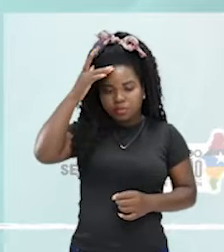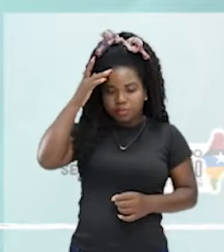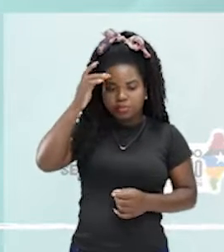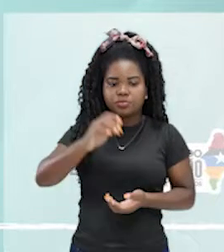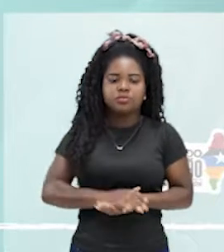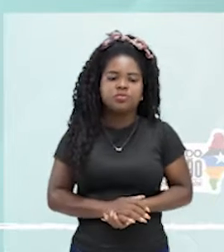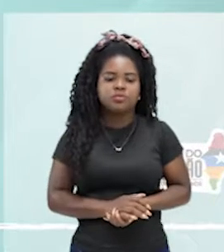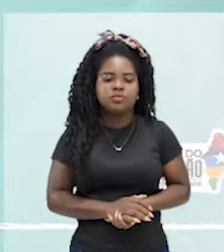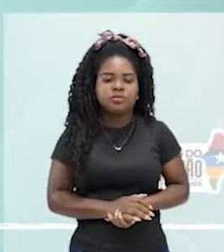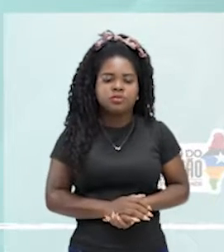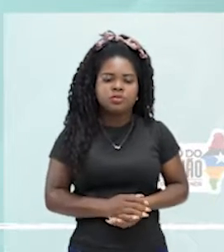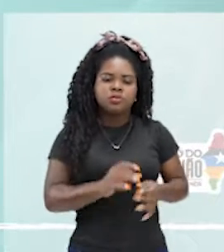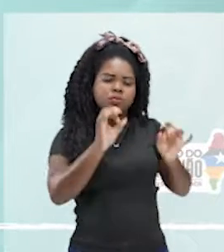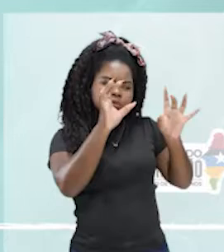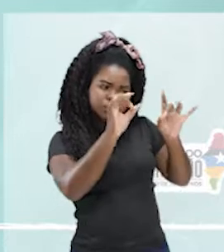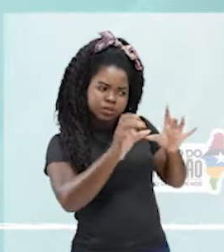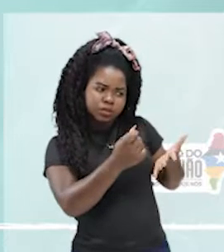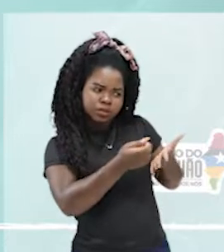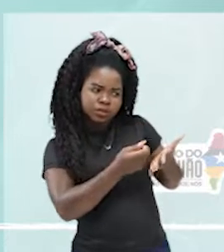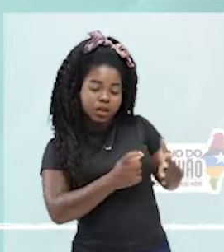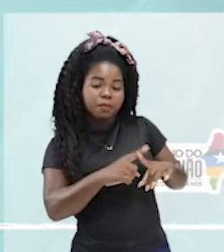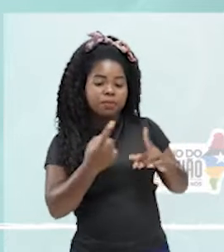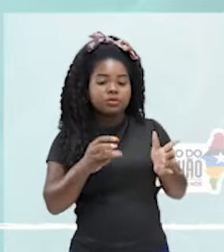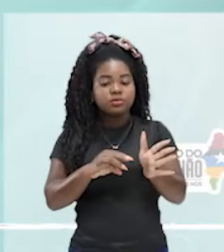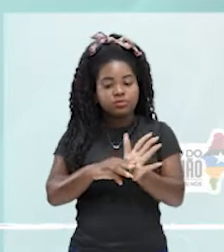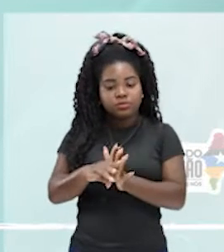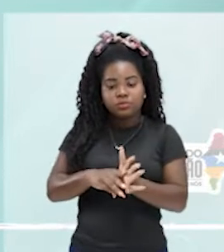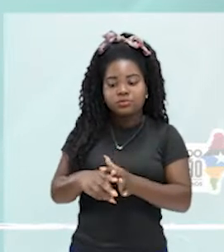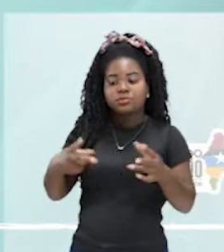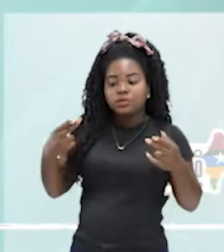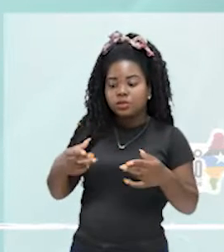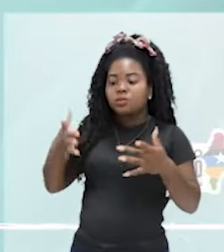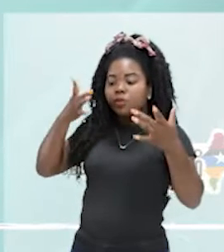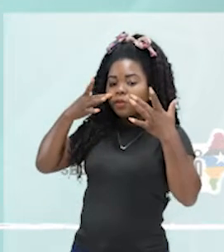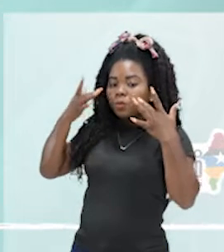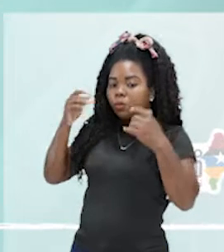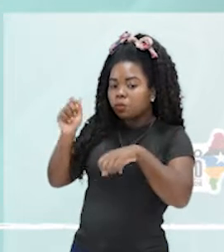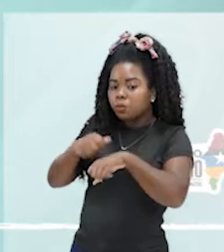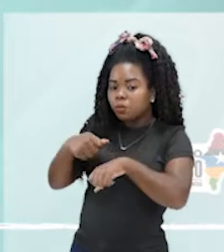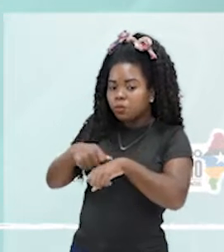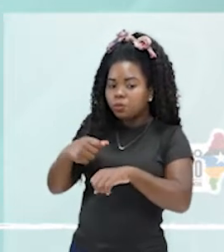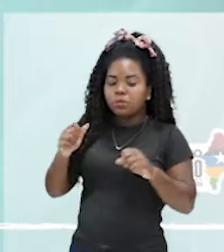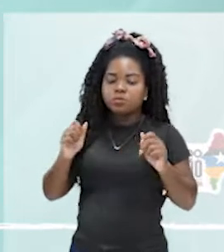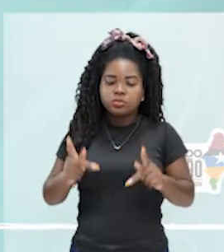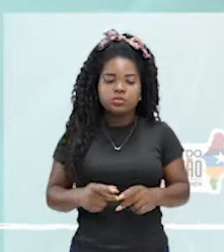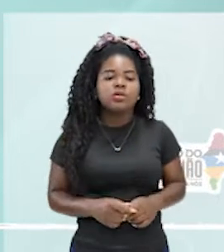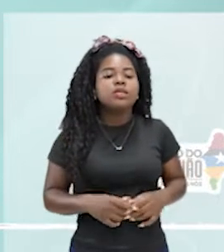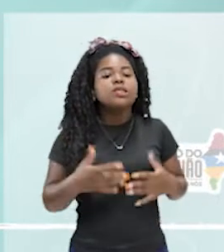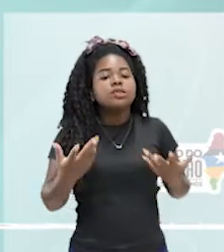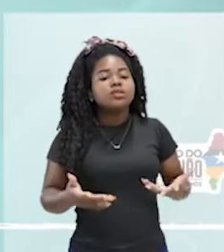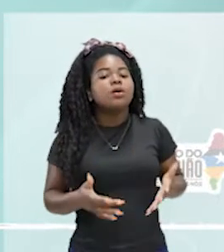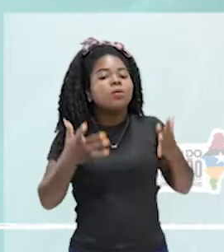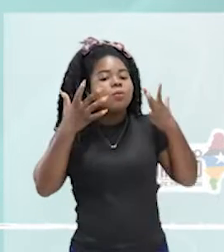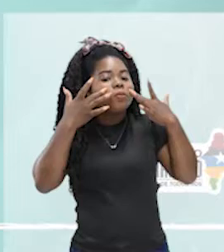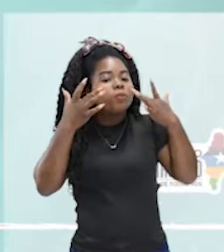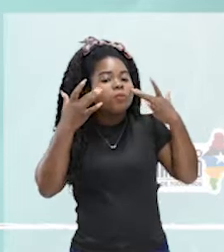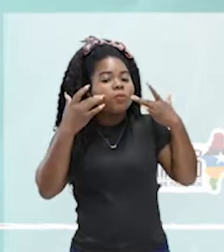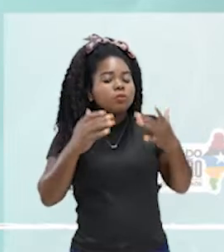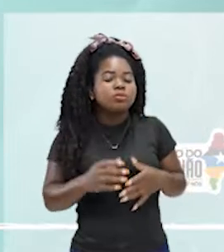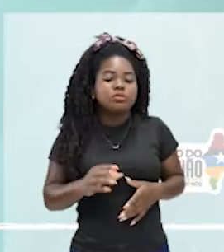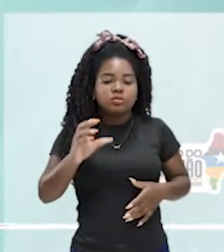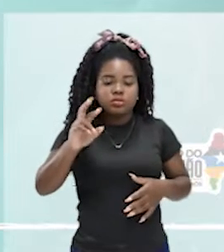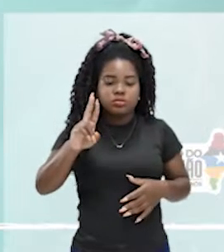específica de escrever, mas sim um método, assim como o teatro pobre. Então, o teatro da crueldade é um viés das